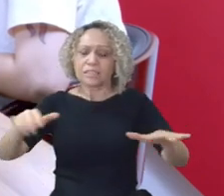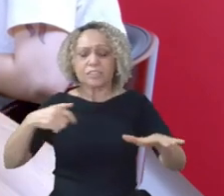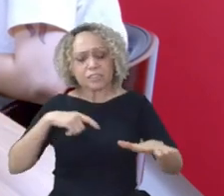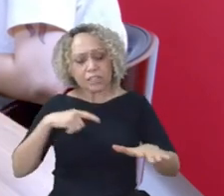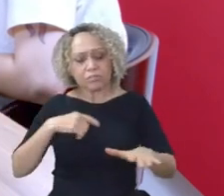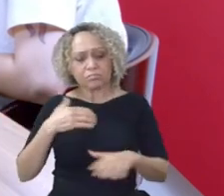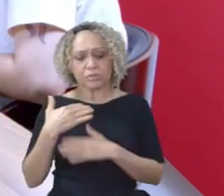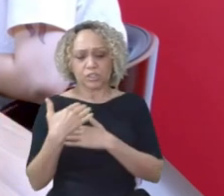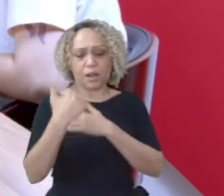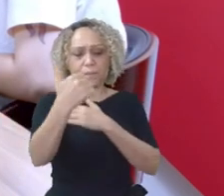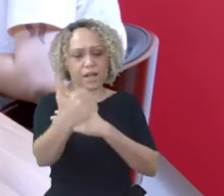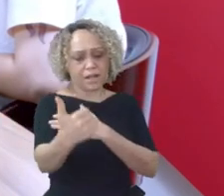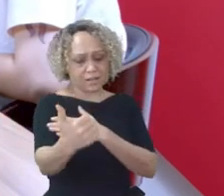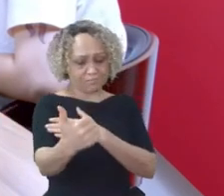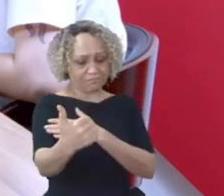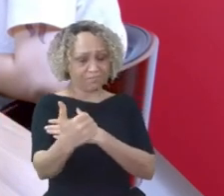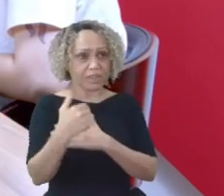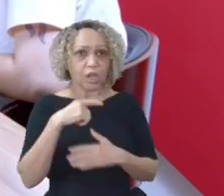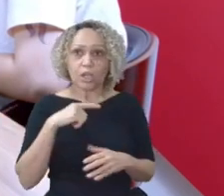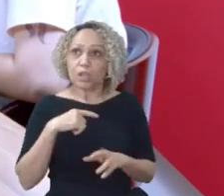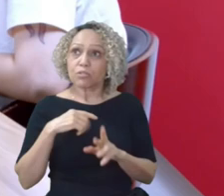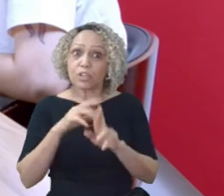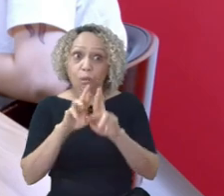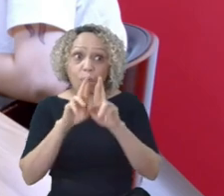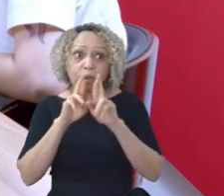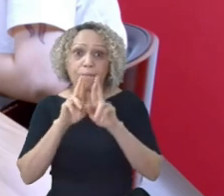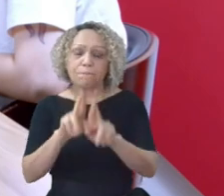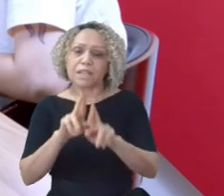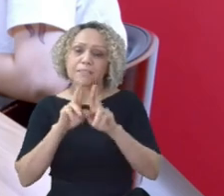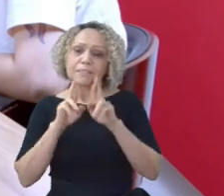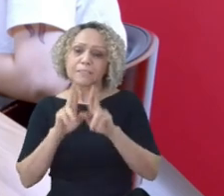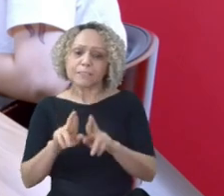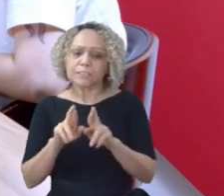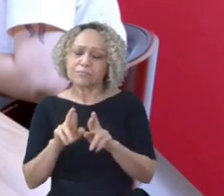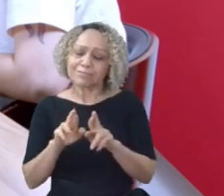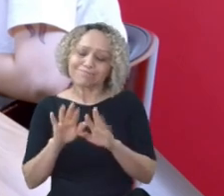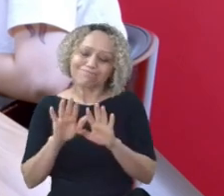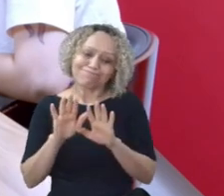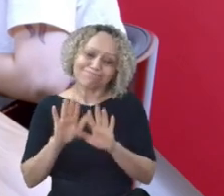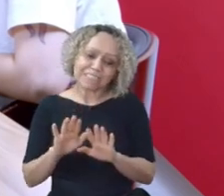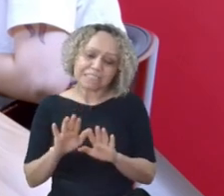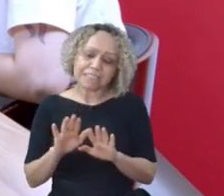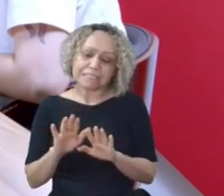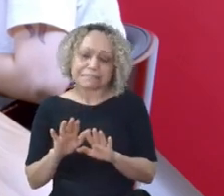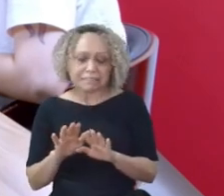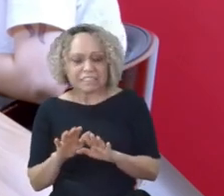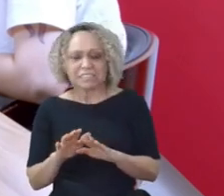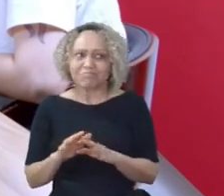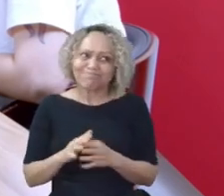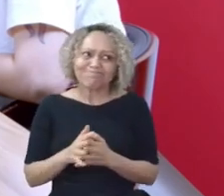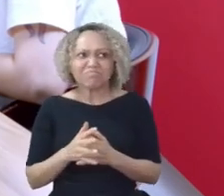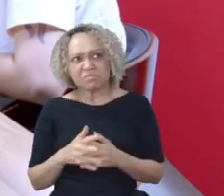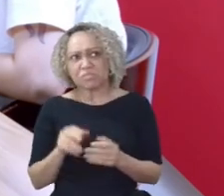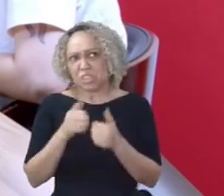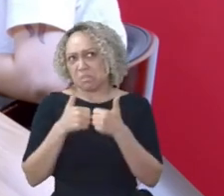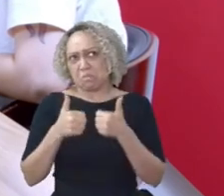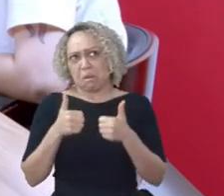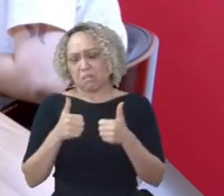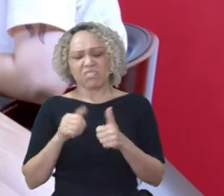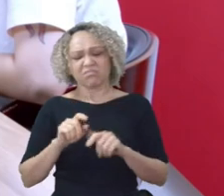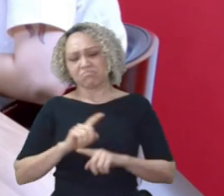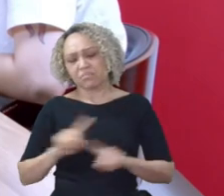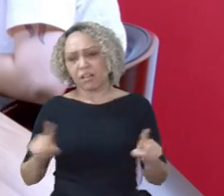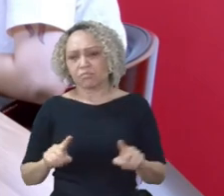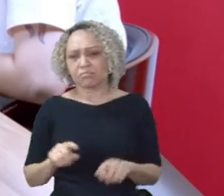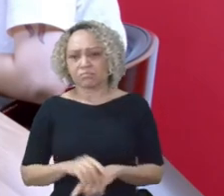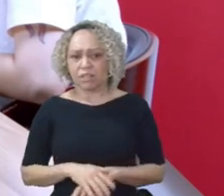expectativa, e acabou que essas expectativas, elas não foram tão boas, assim, no sentido de engajamento, né. Ah, beleza, aconteceu, nem